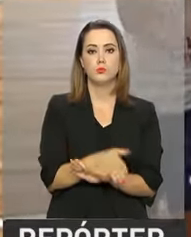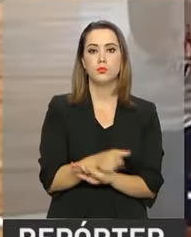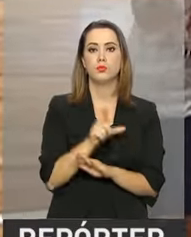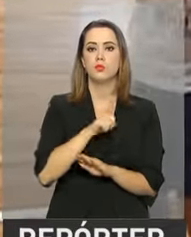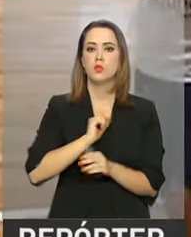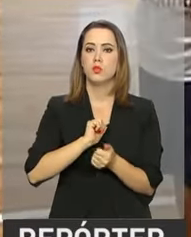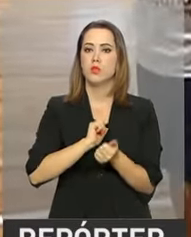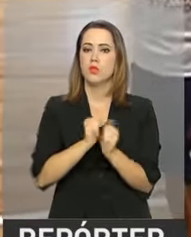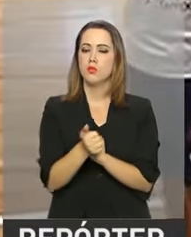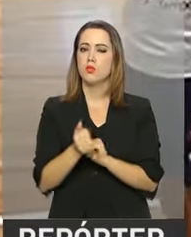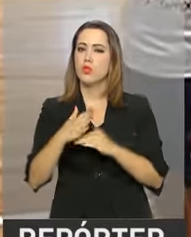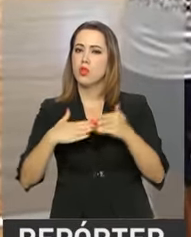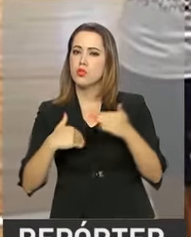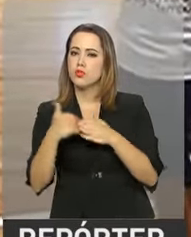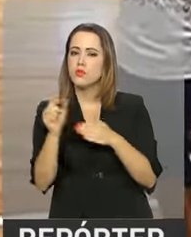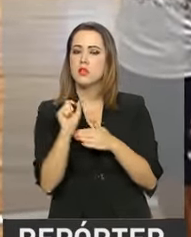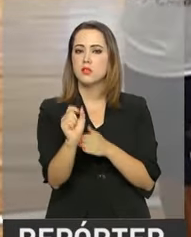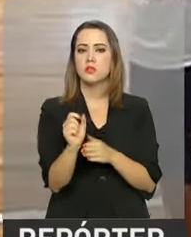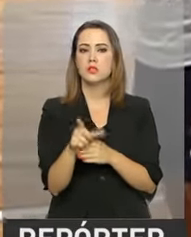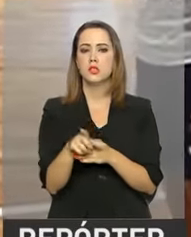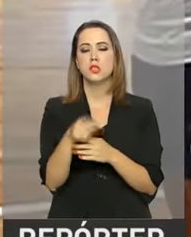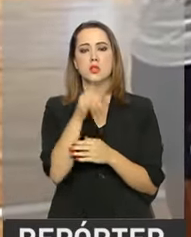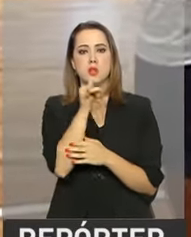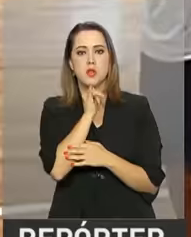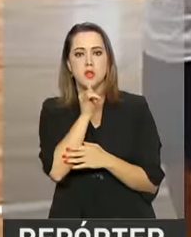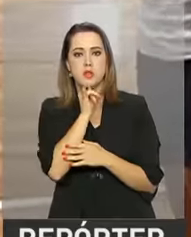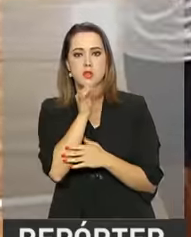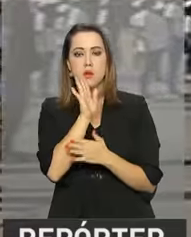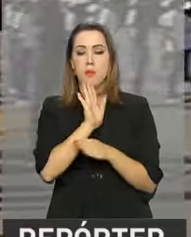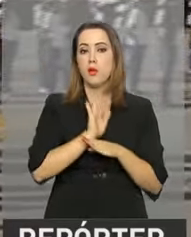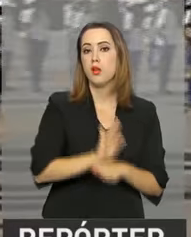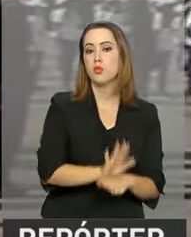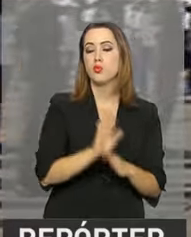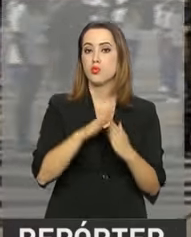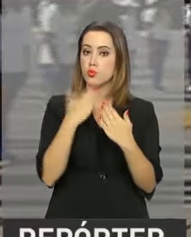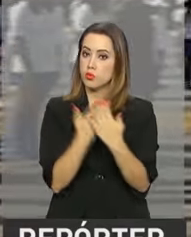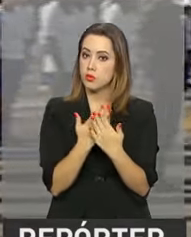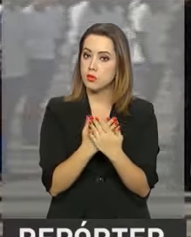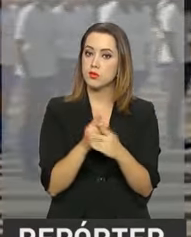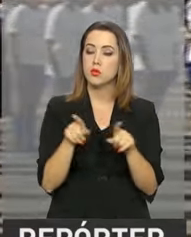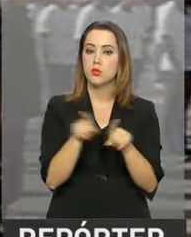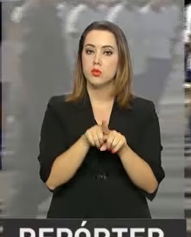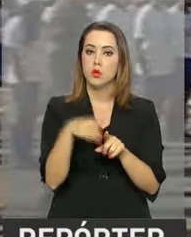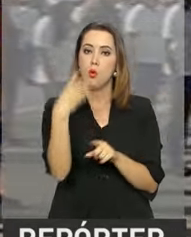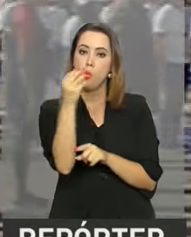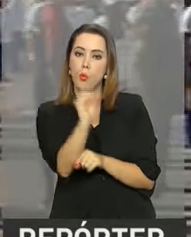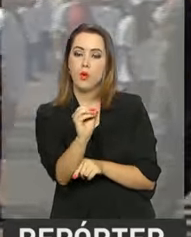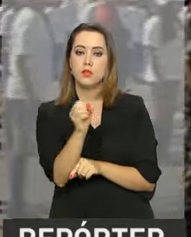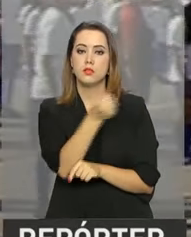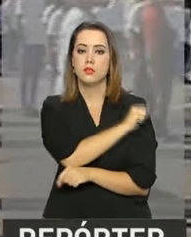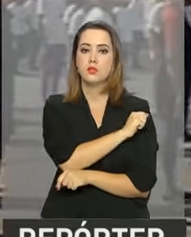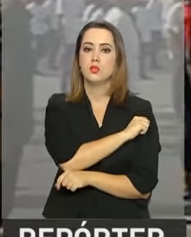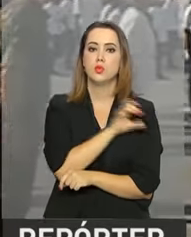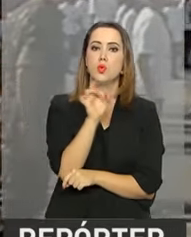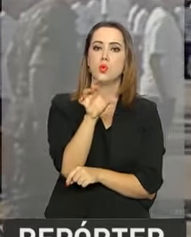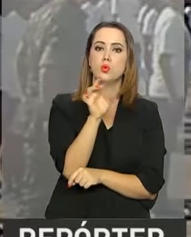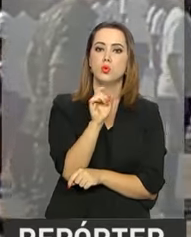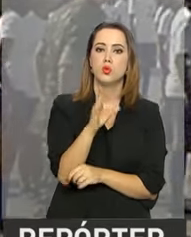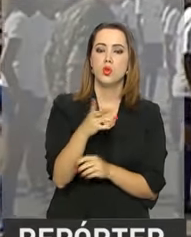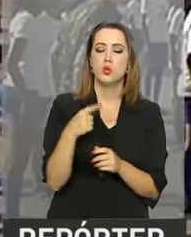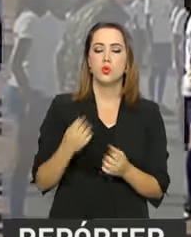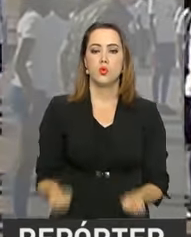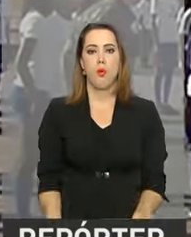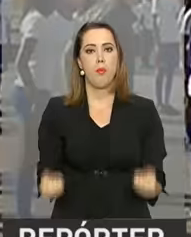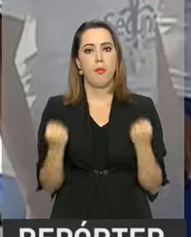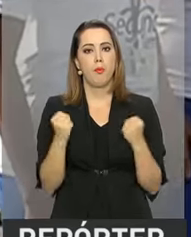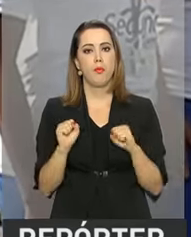de atividades complementares, como reforço escolar, por exemplo. Estão inscritos 40 alunos só na modalidade de levantamento